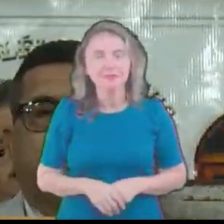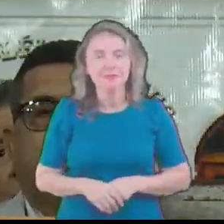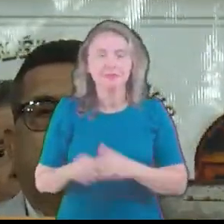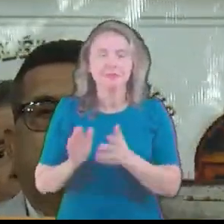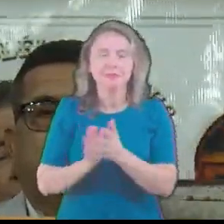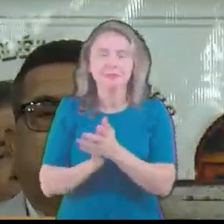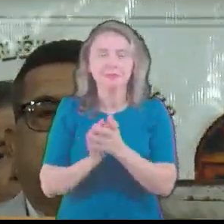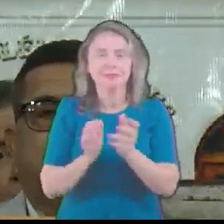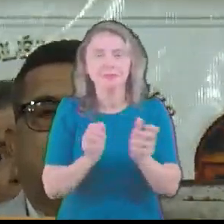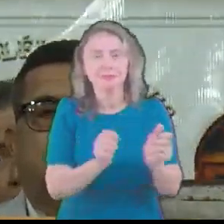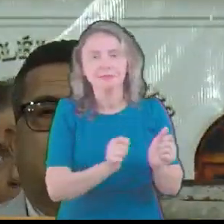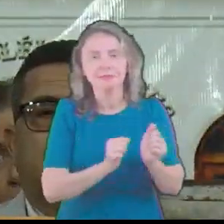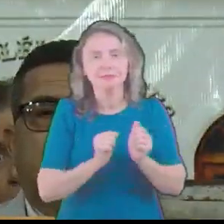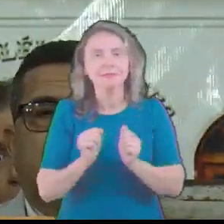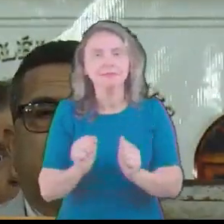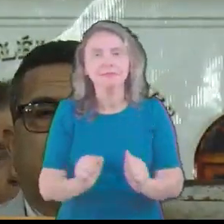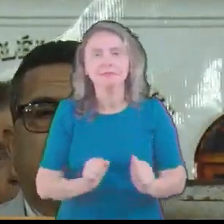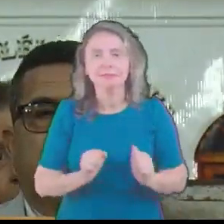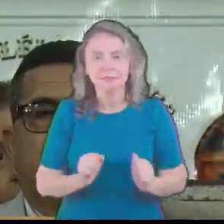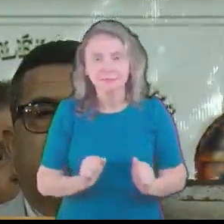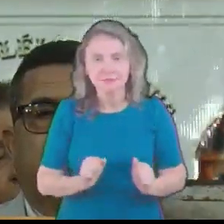Aleluia.